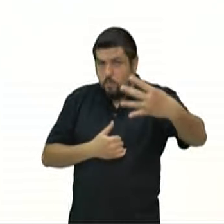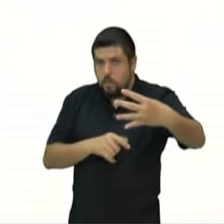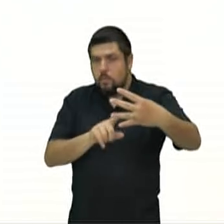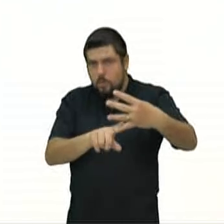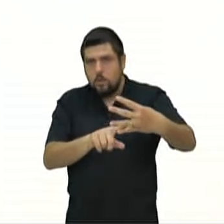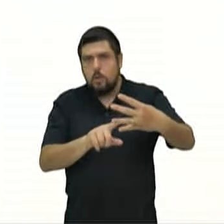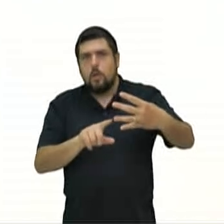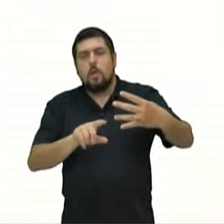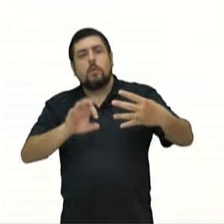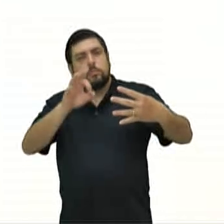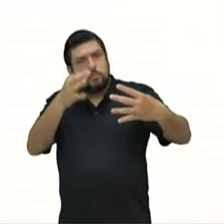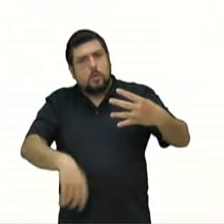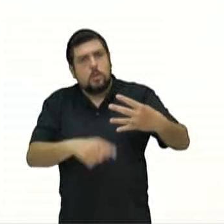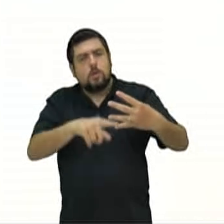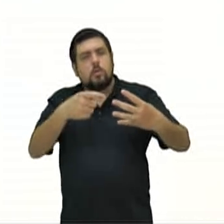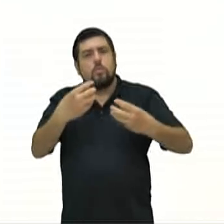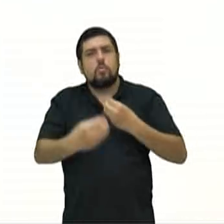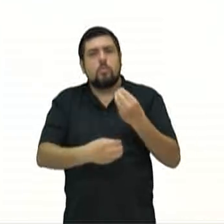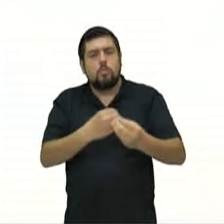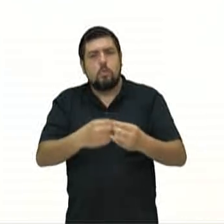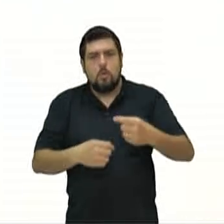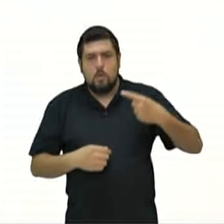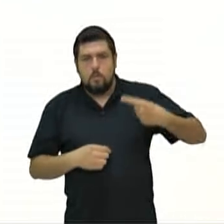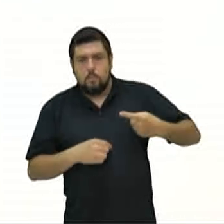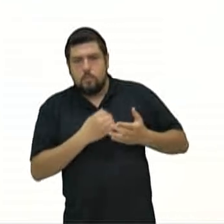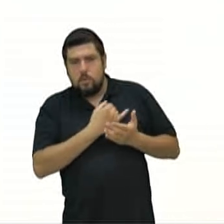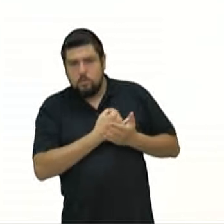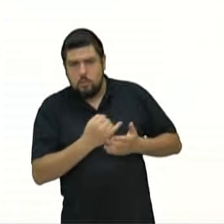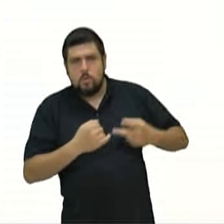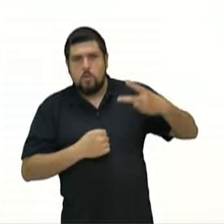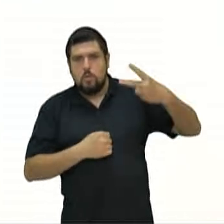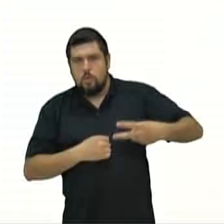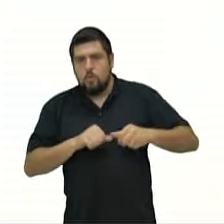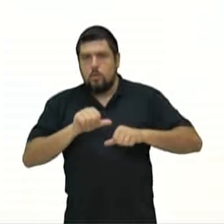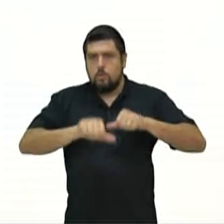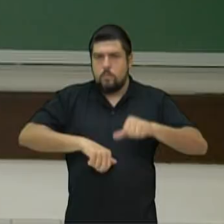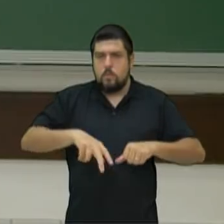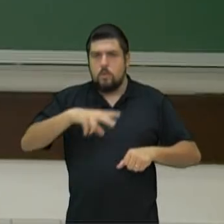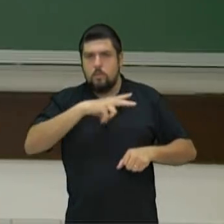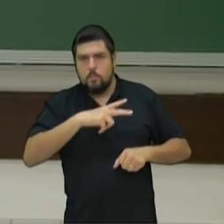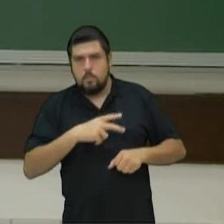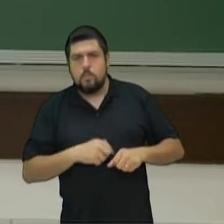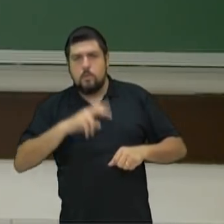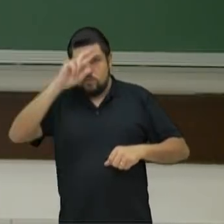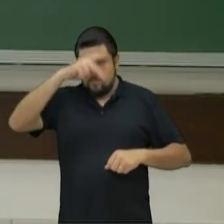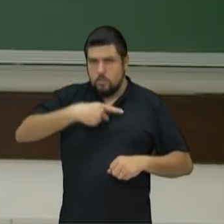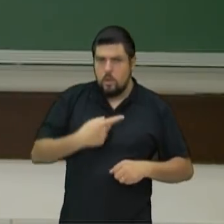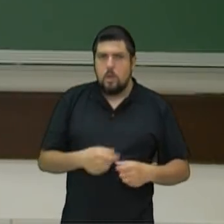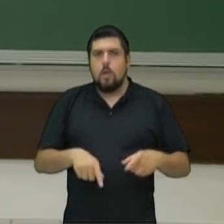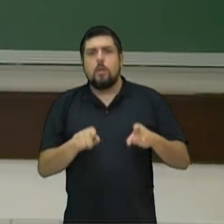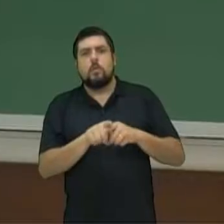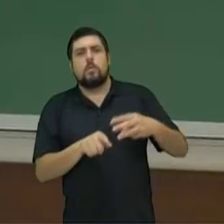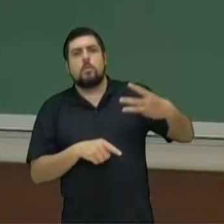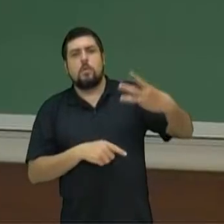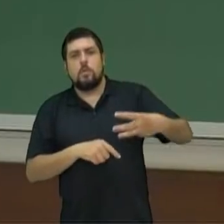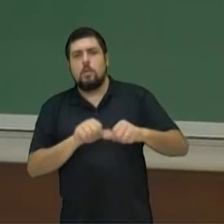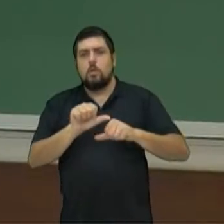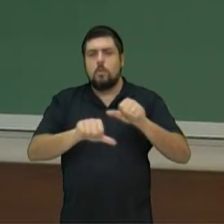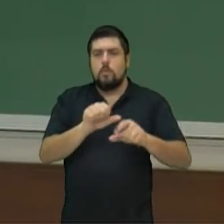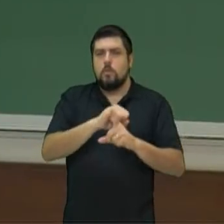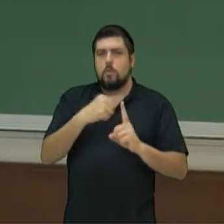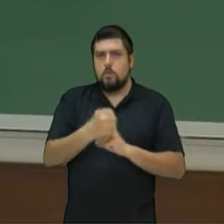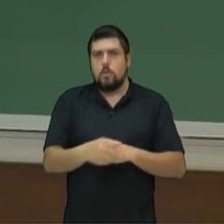parágrafo mesmo. Primeiro parágrafo, introdução, segundo parágrafo, transformação individual pessoal, transformação social e agora no